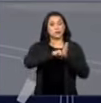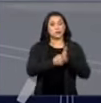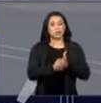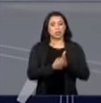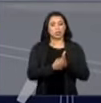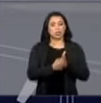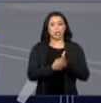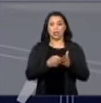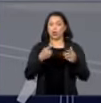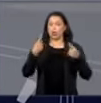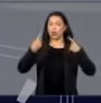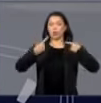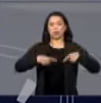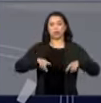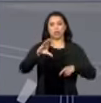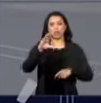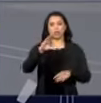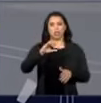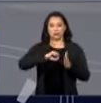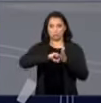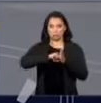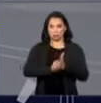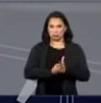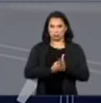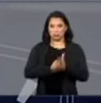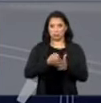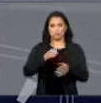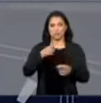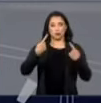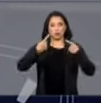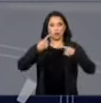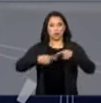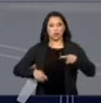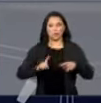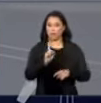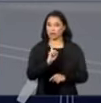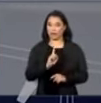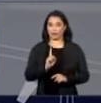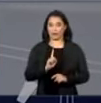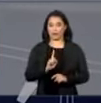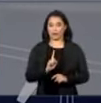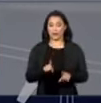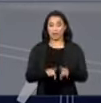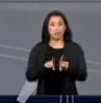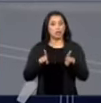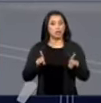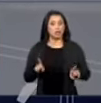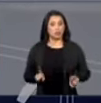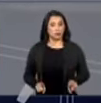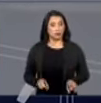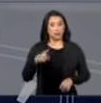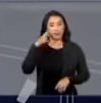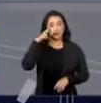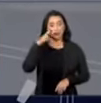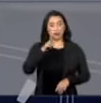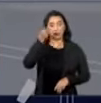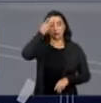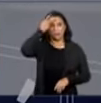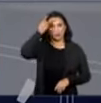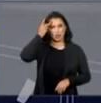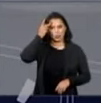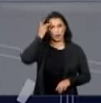de censura. Não estamos aqui para debater a censura, mas para ouvir os especialistas